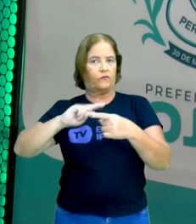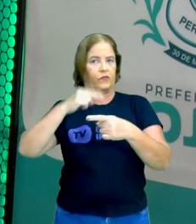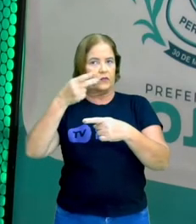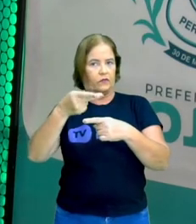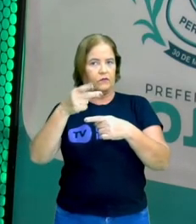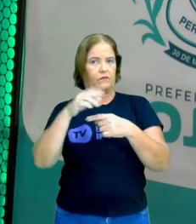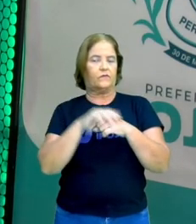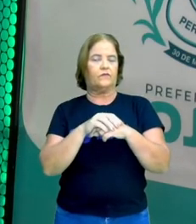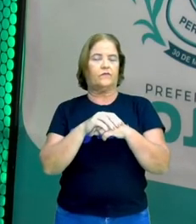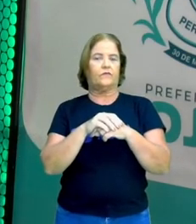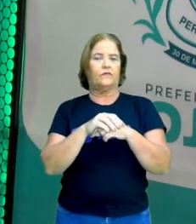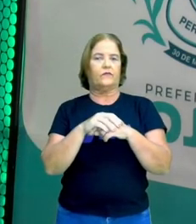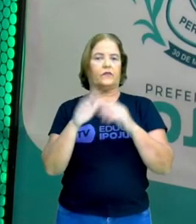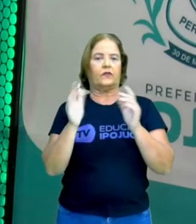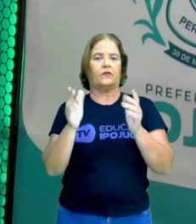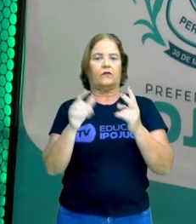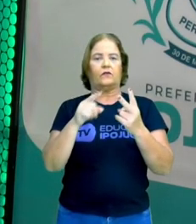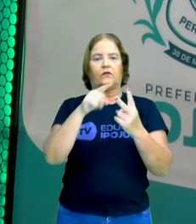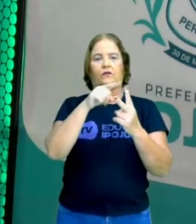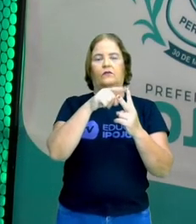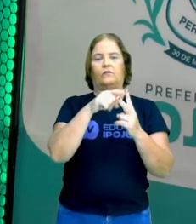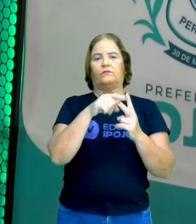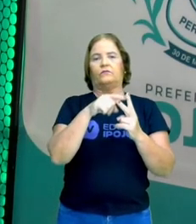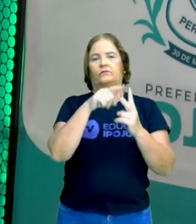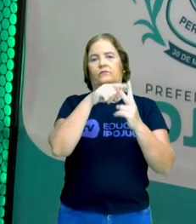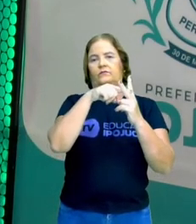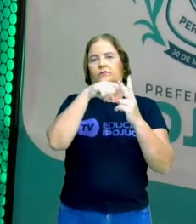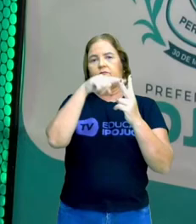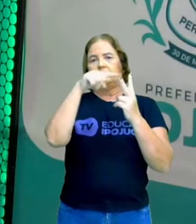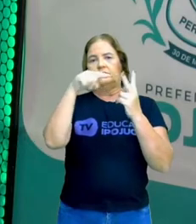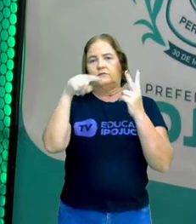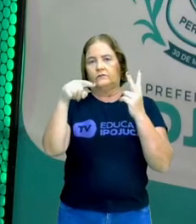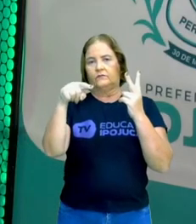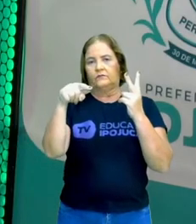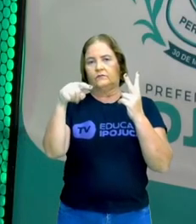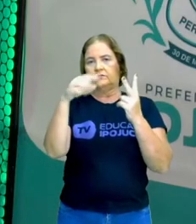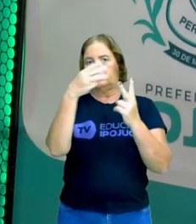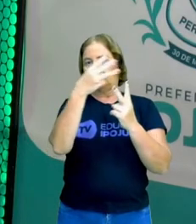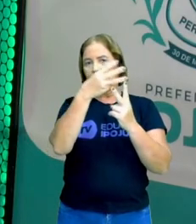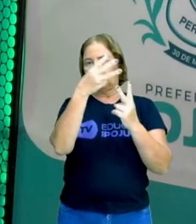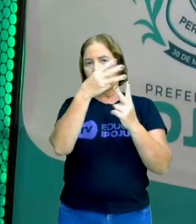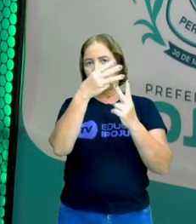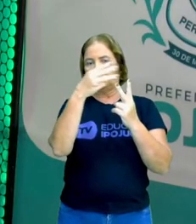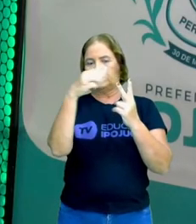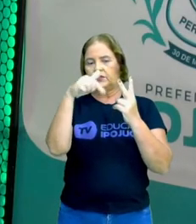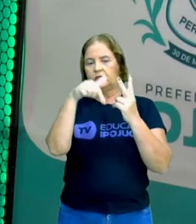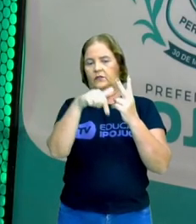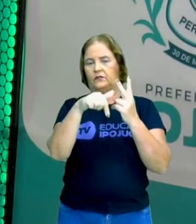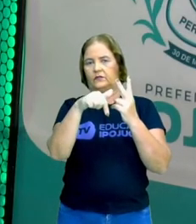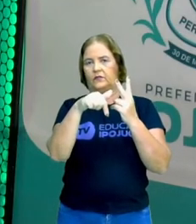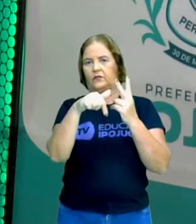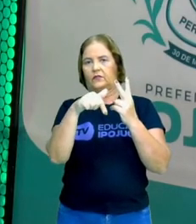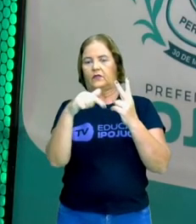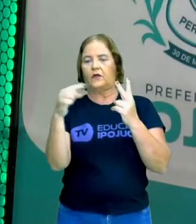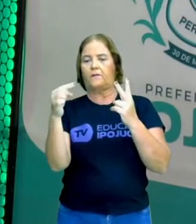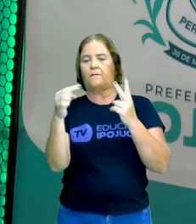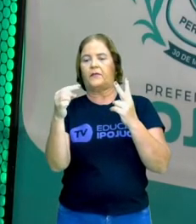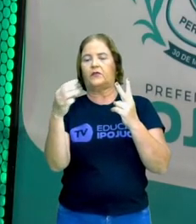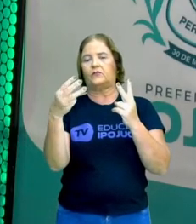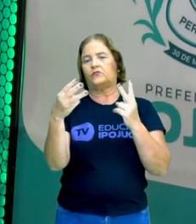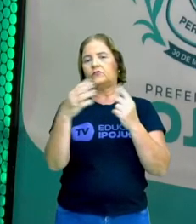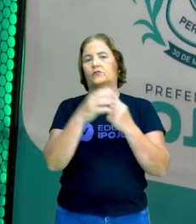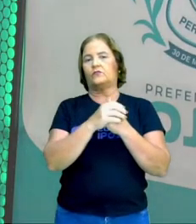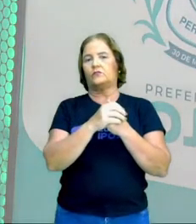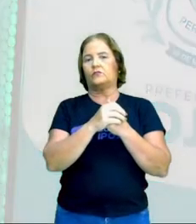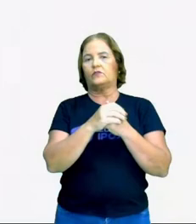raiz cúbica de 7 elevado a menos 3. Olha aí. Se